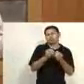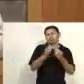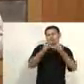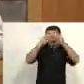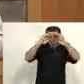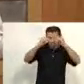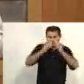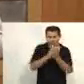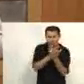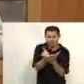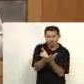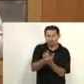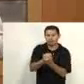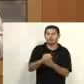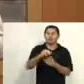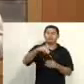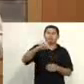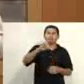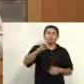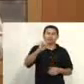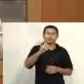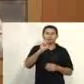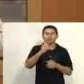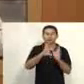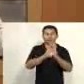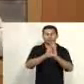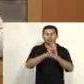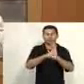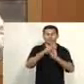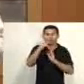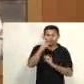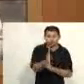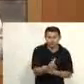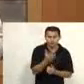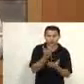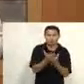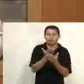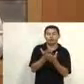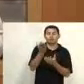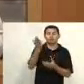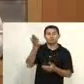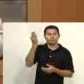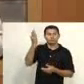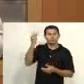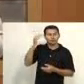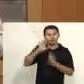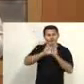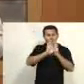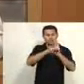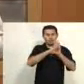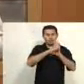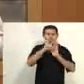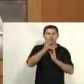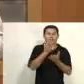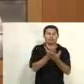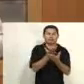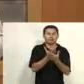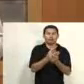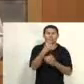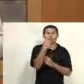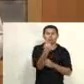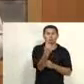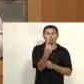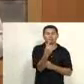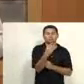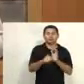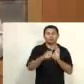considerando o desvio padrão e a média, que são conceitos que já vimos lá na teleaula, conceitos que já vimos na teleaula 1,